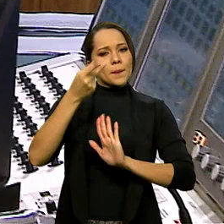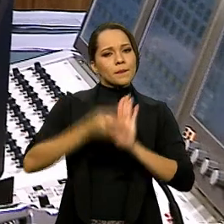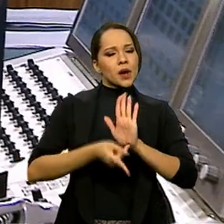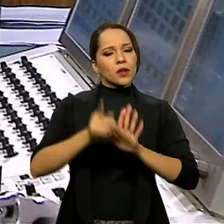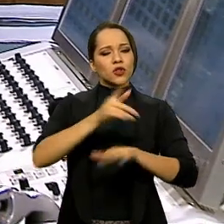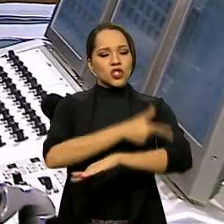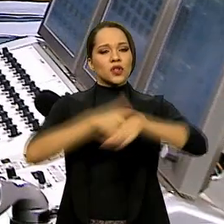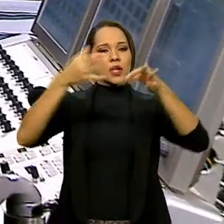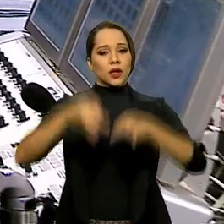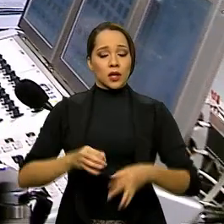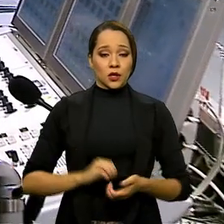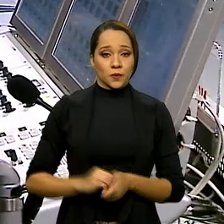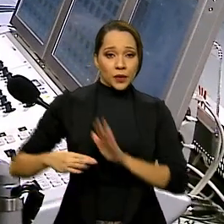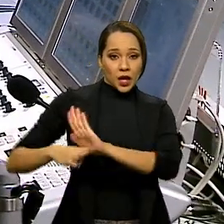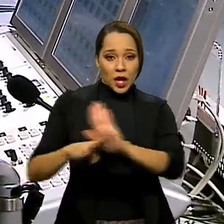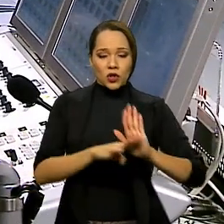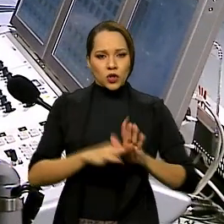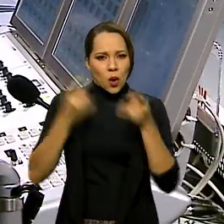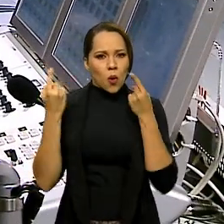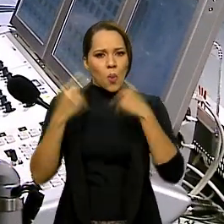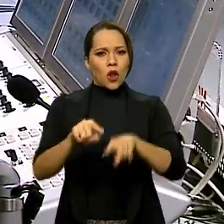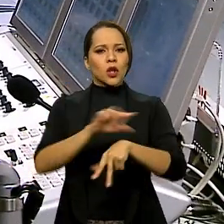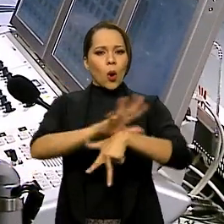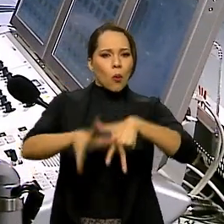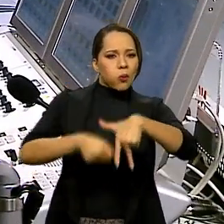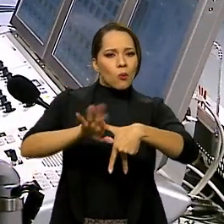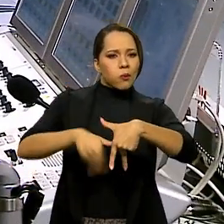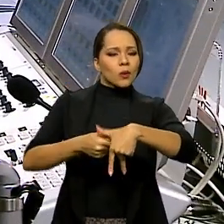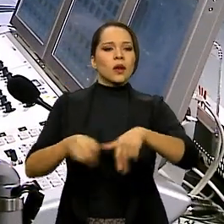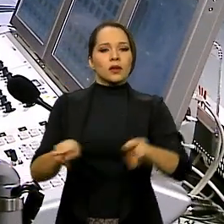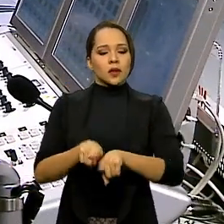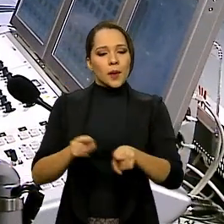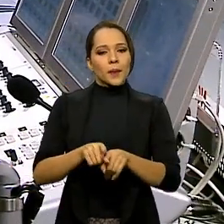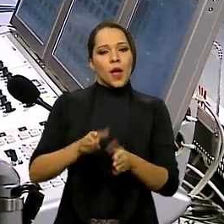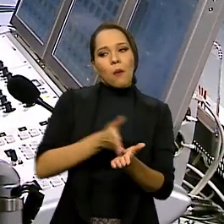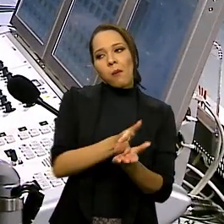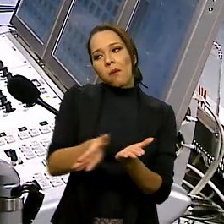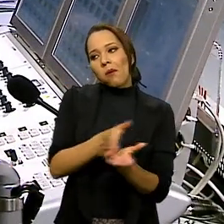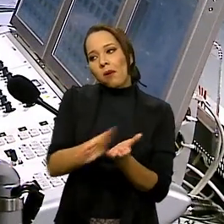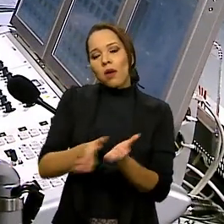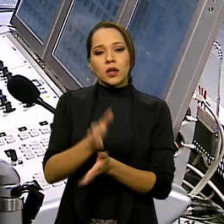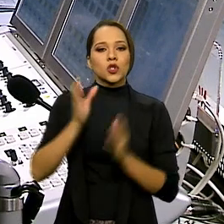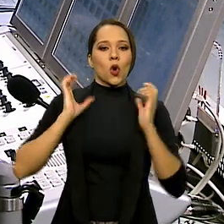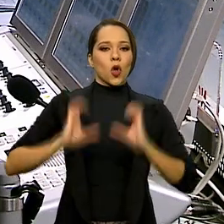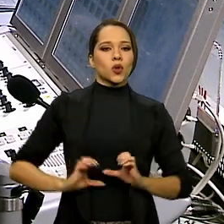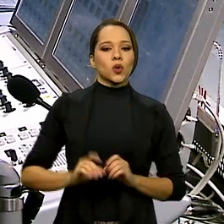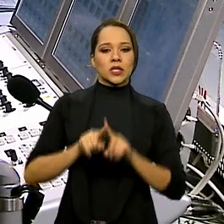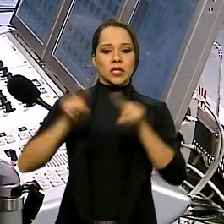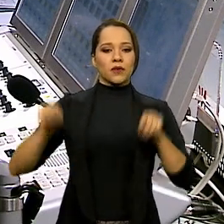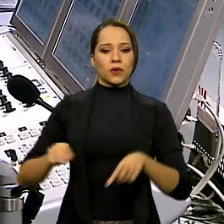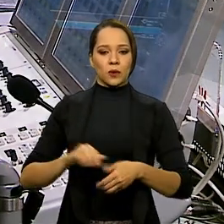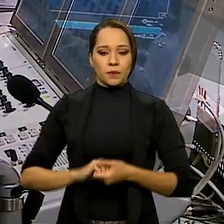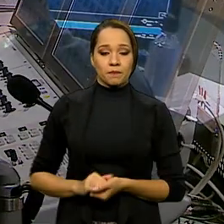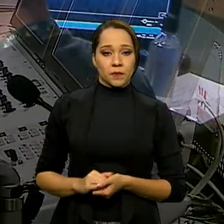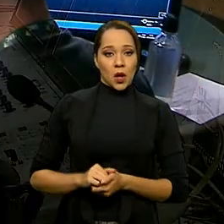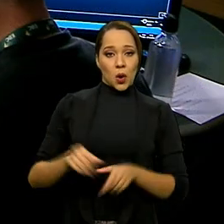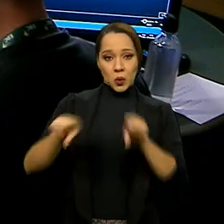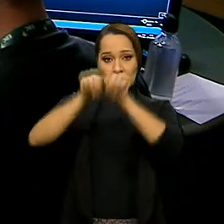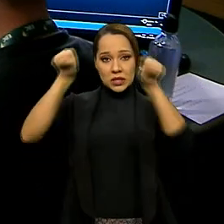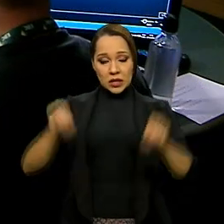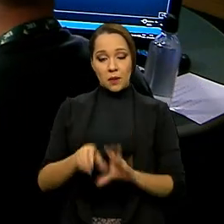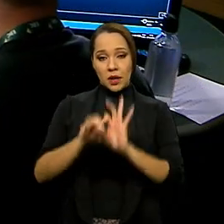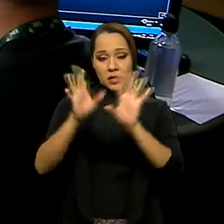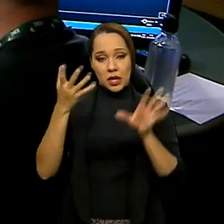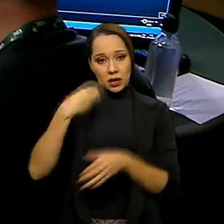de integridade, que ajudem no combate à corrupção e também em desvios de conduta de servidores. O sistema lançado